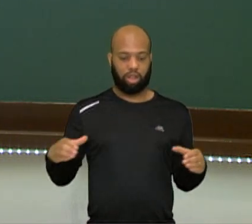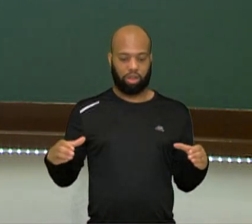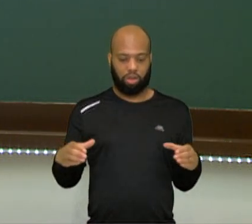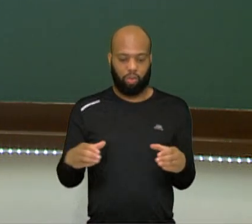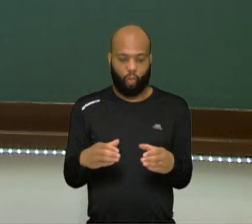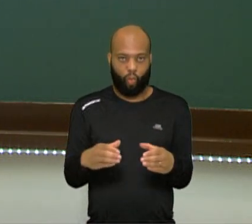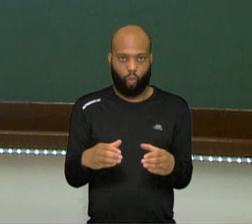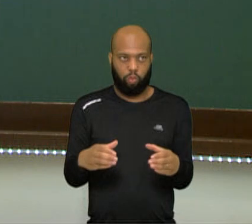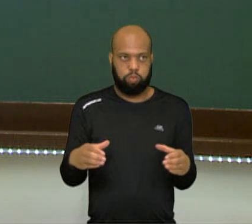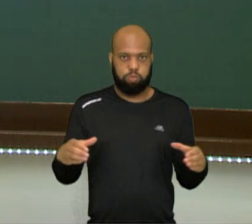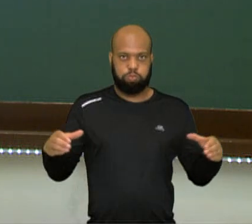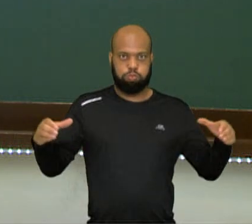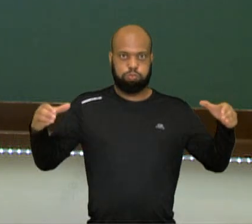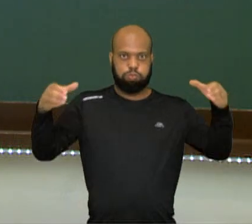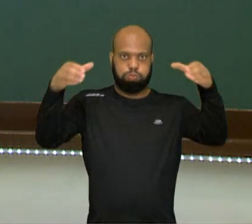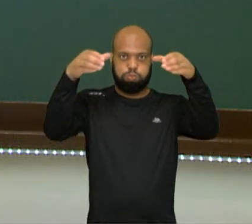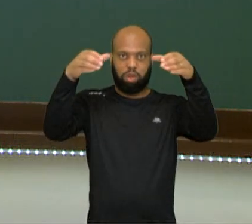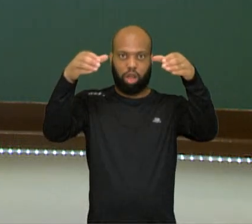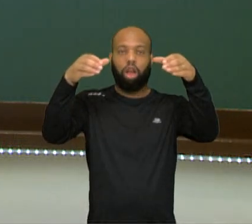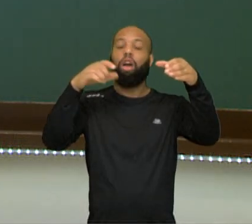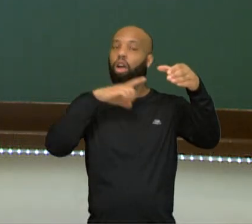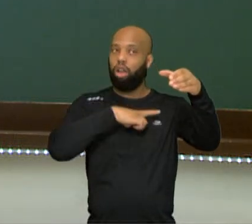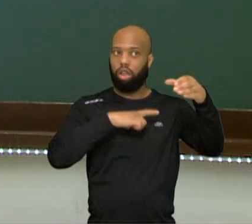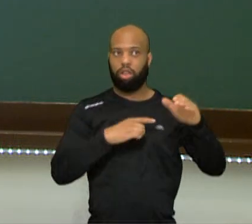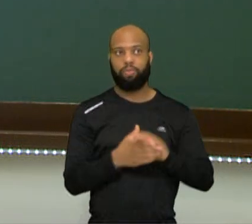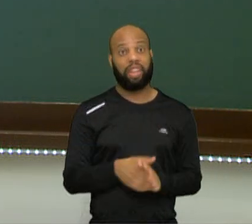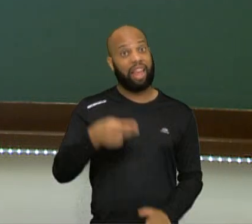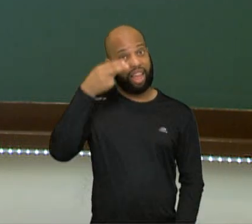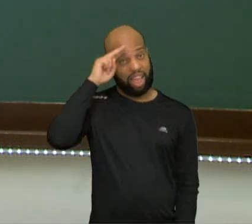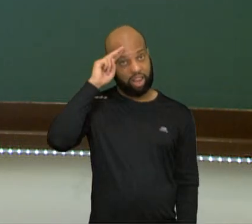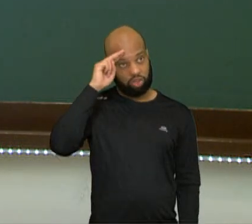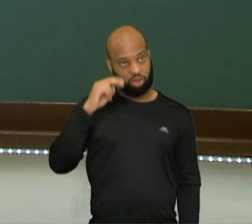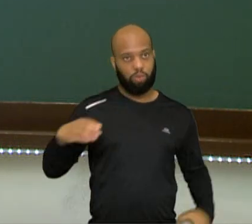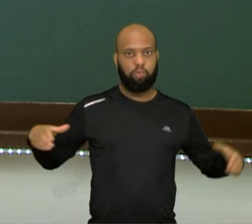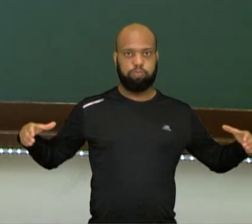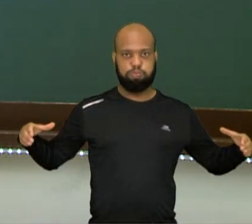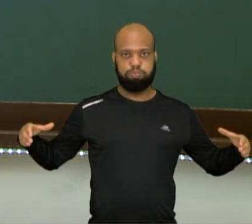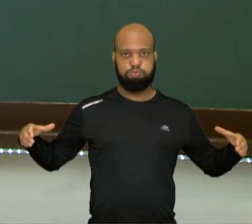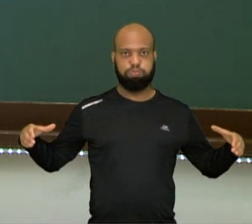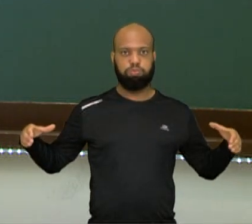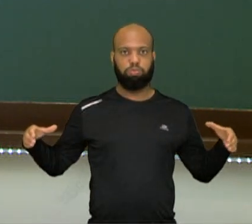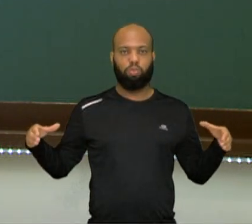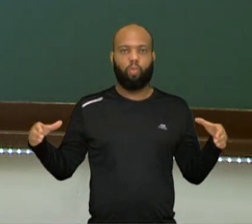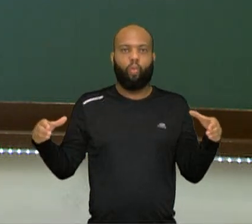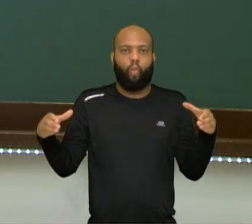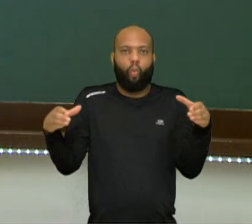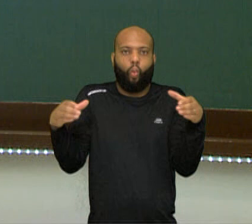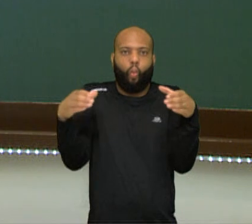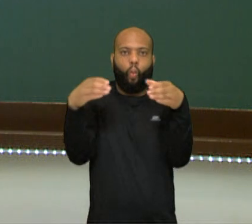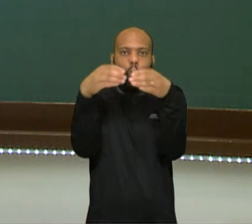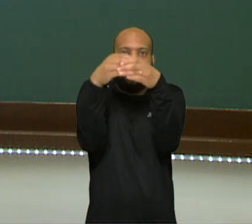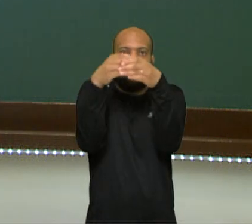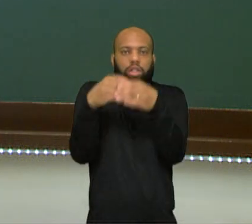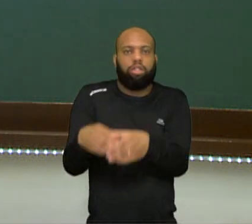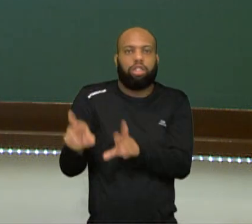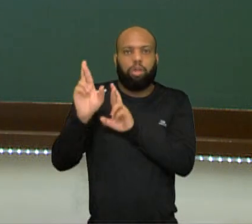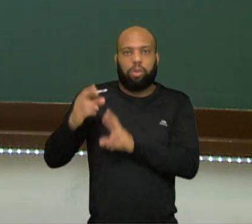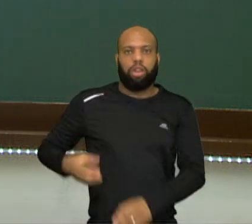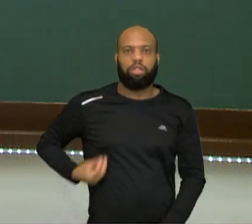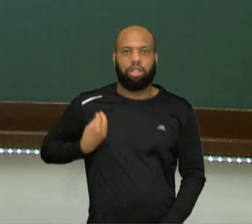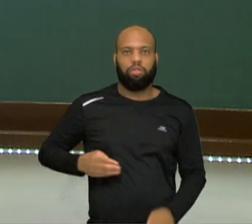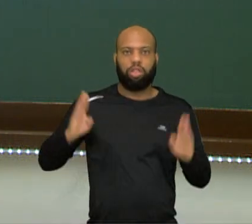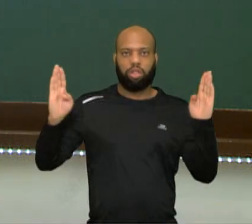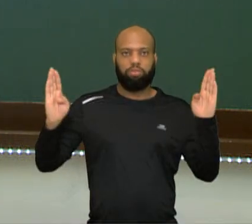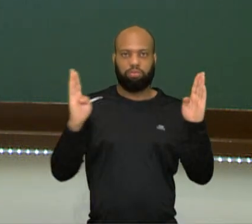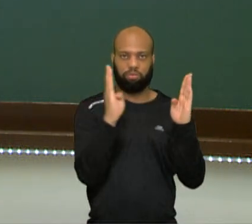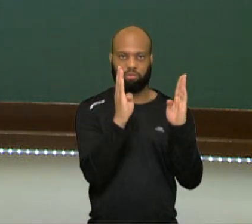número maior de população nessas faixas de idade do que no Haiti, onde a expectativa de vida é menor, característica